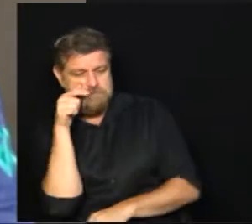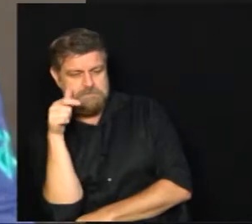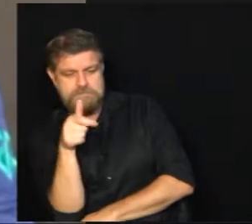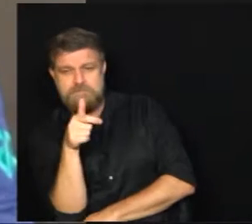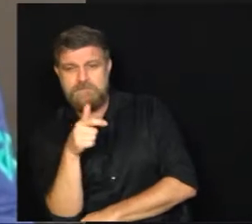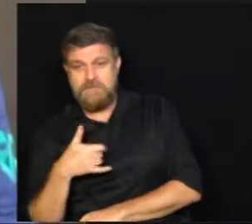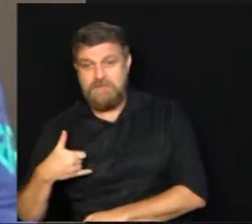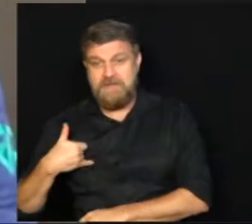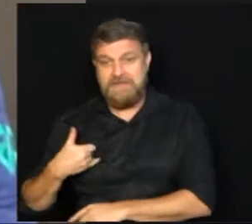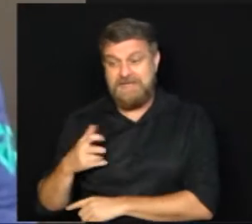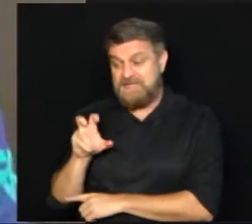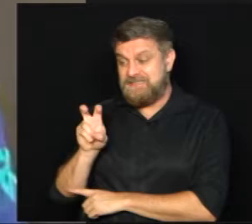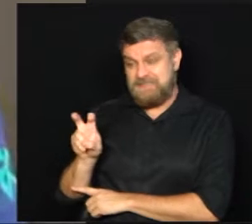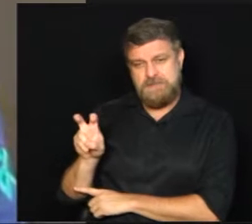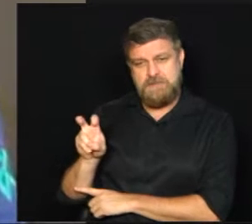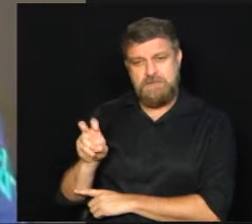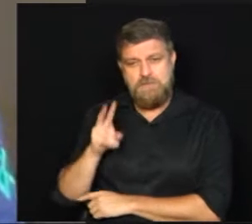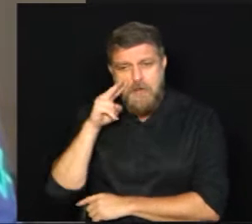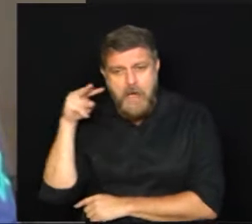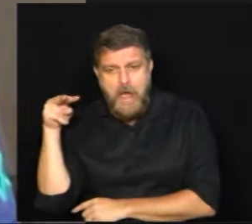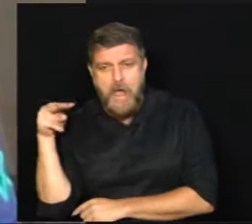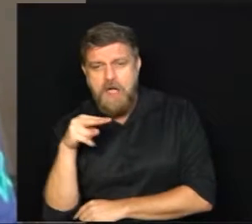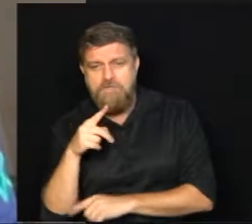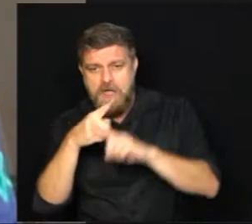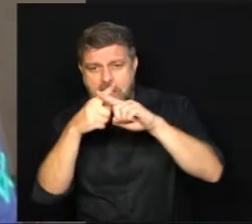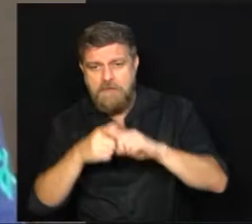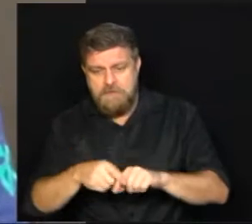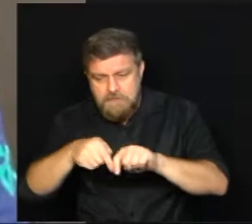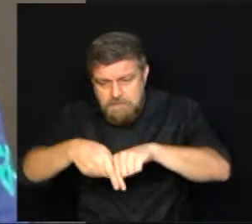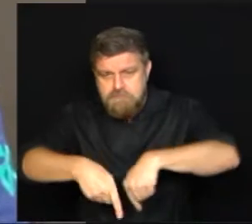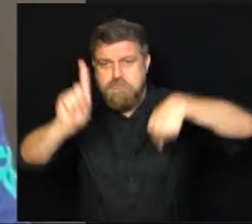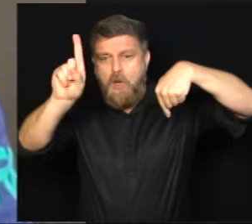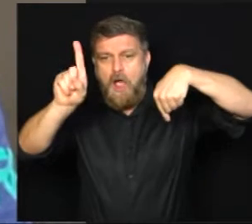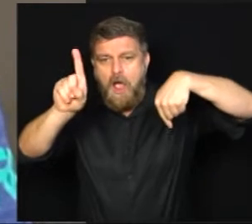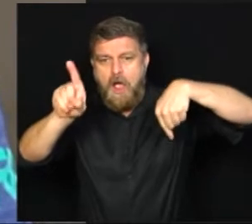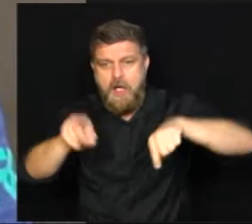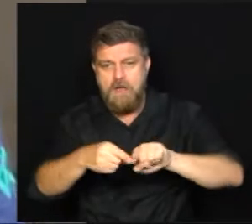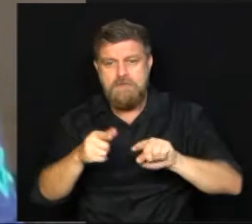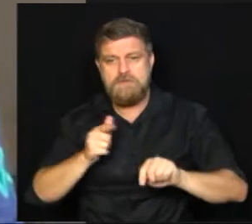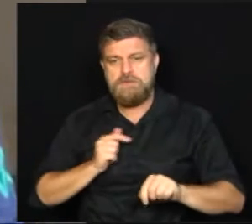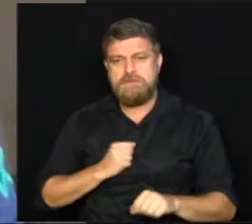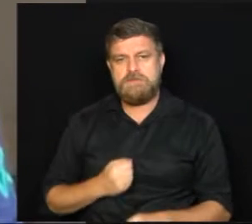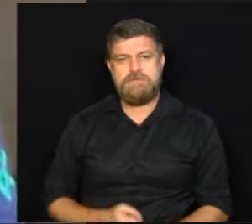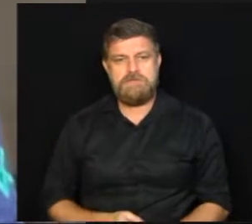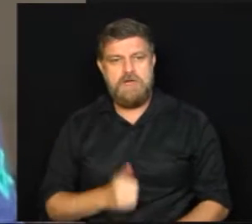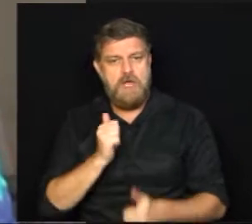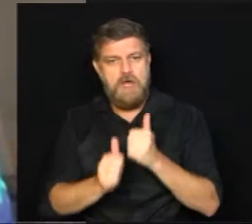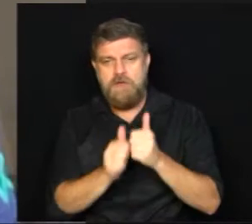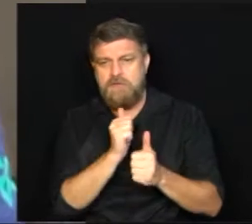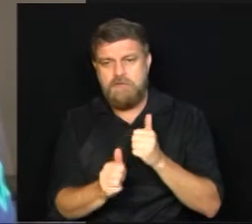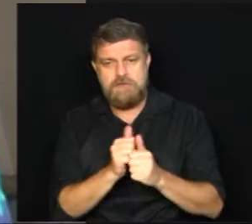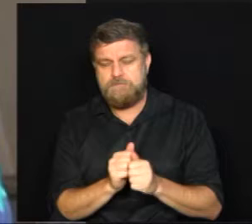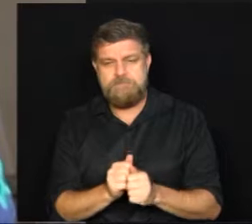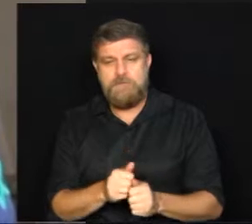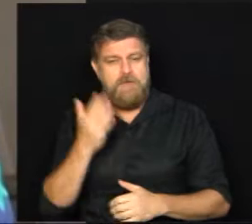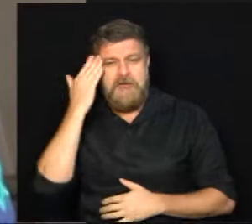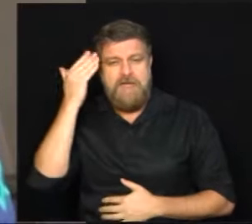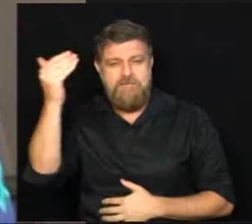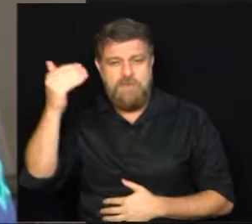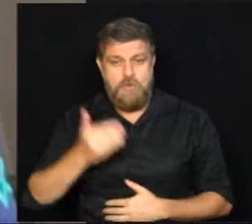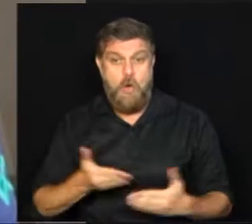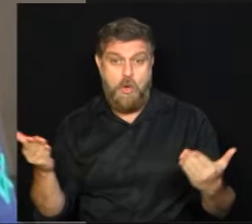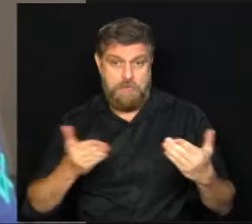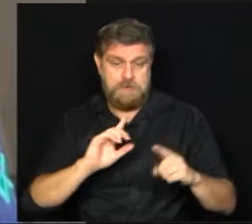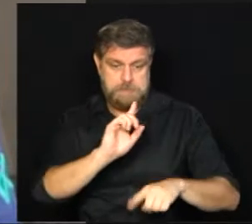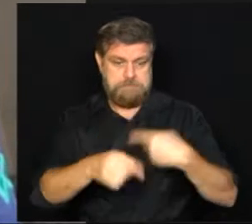tinha 5 anos de idade e eu vi uma competição de ginástica olímpica, que na época era um esporte que não estava em tanta evidência como é hoje em